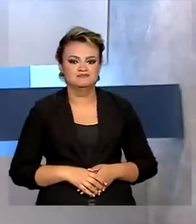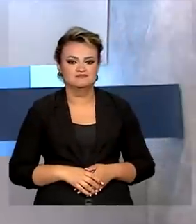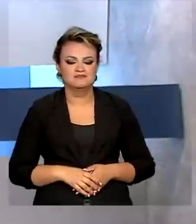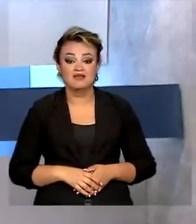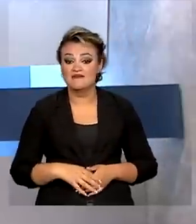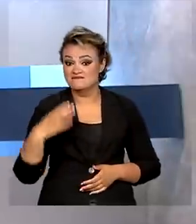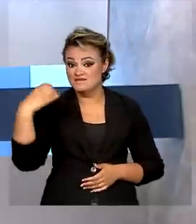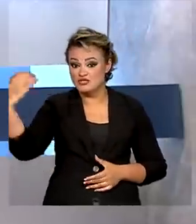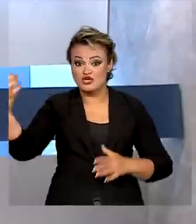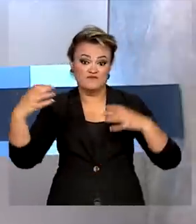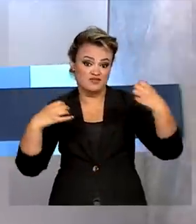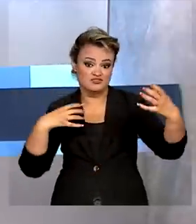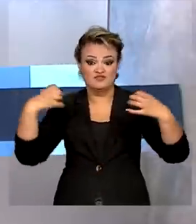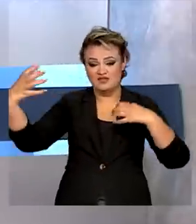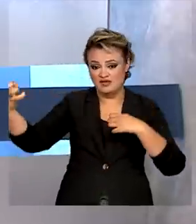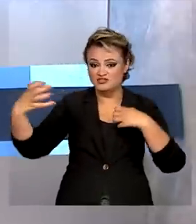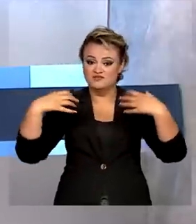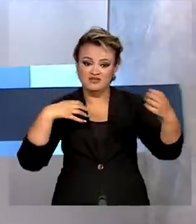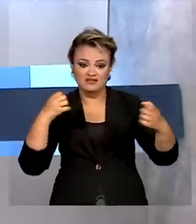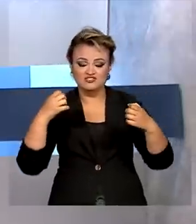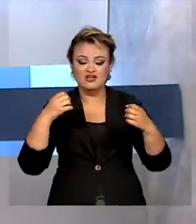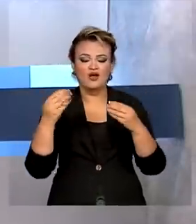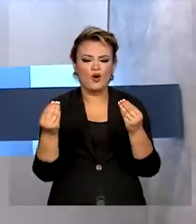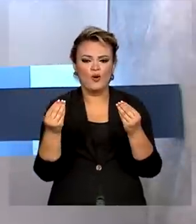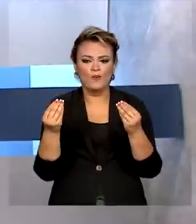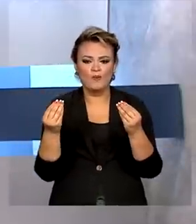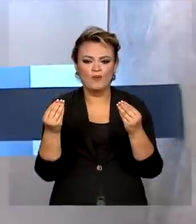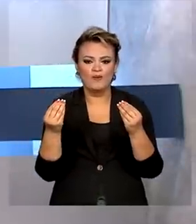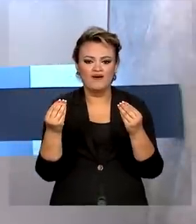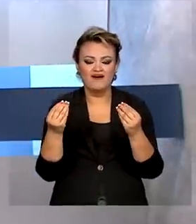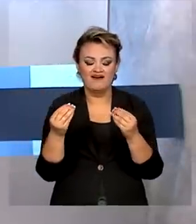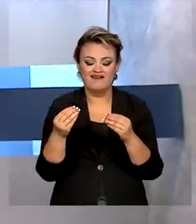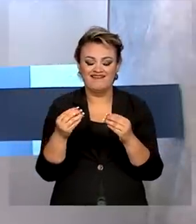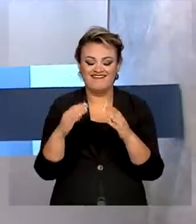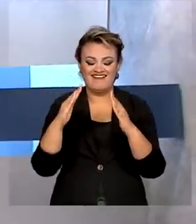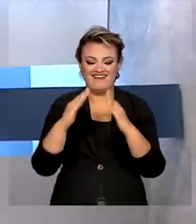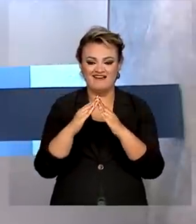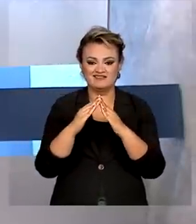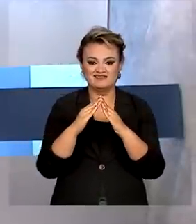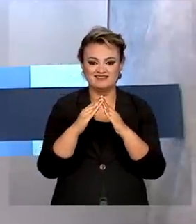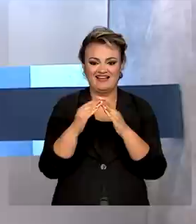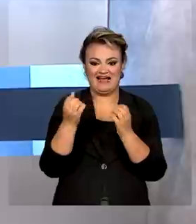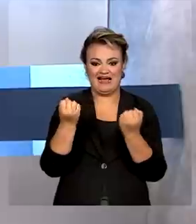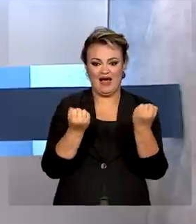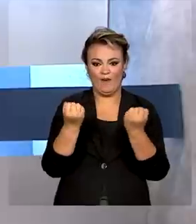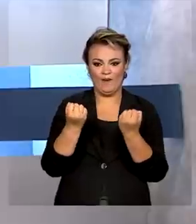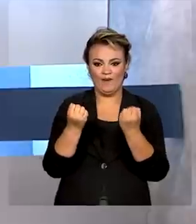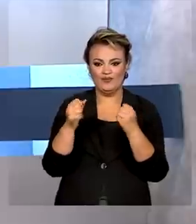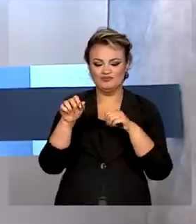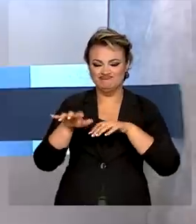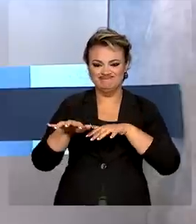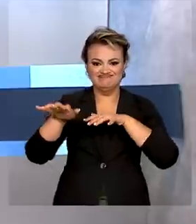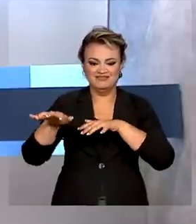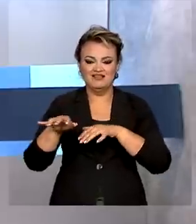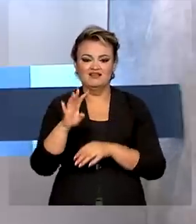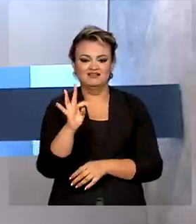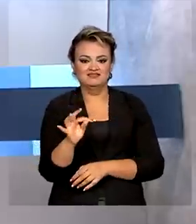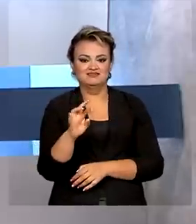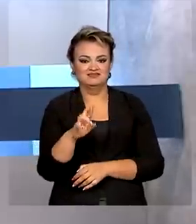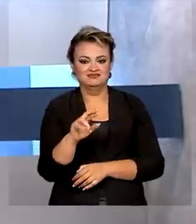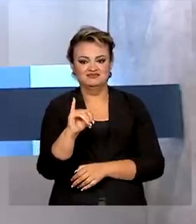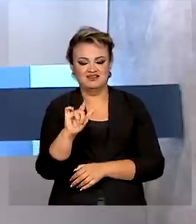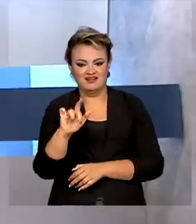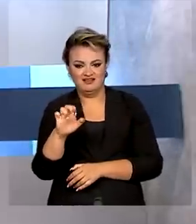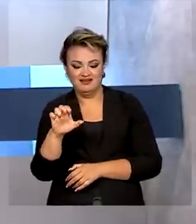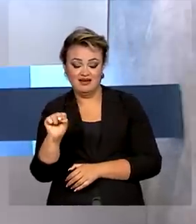viajar por todo o Brasil em trailers e motorhomes é o caravanismo que tem ganhado força aqui no país e